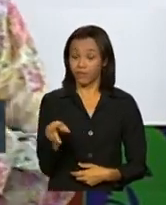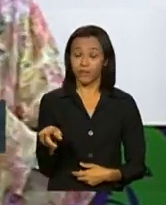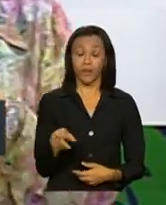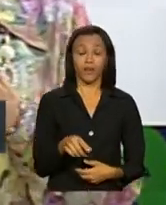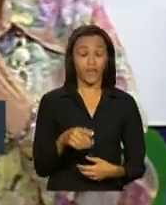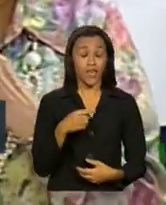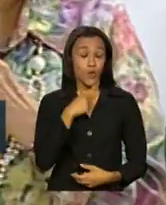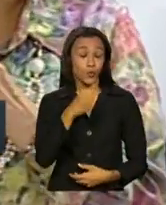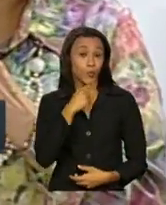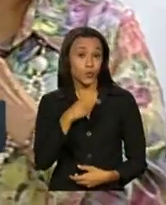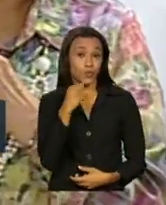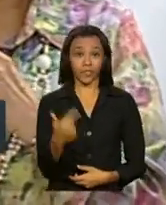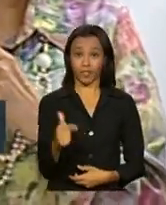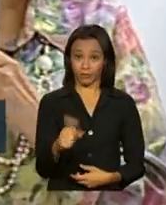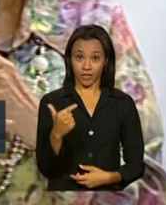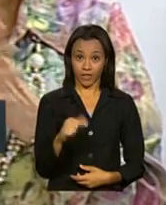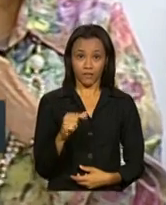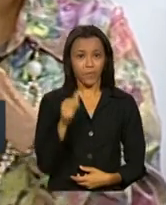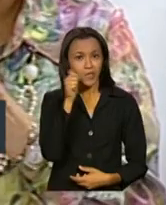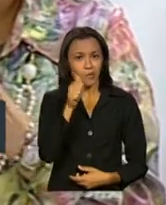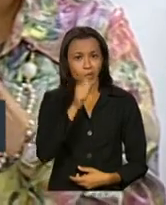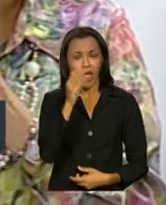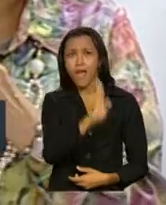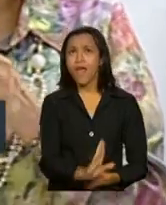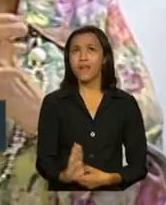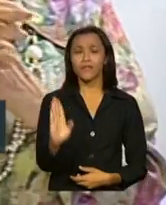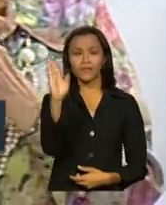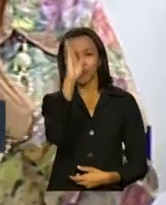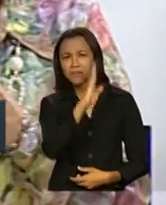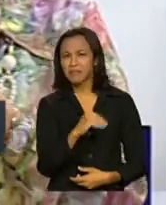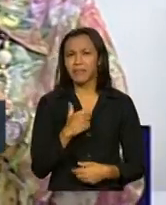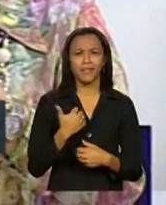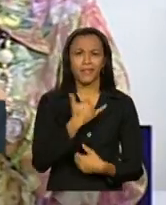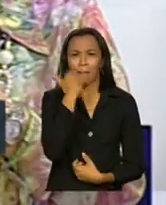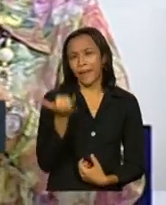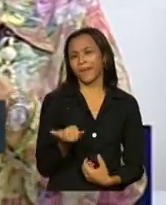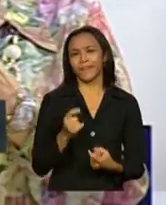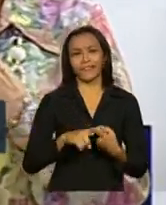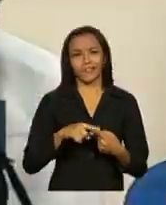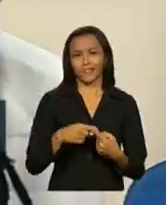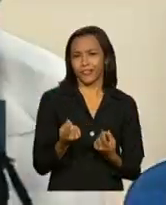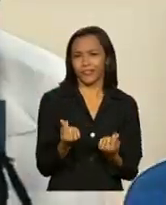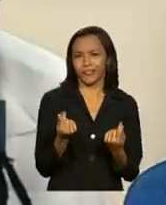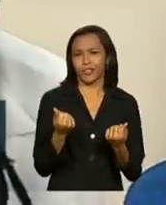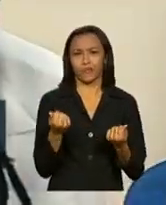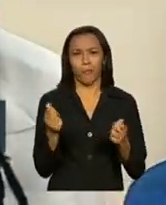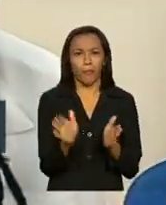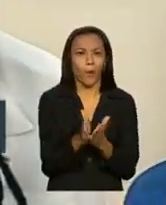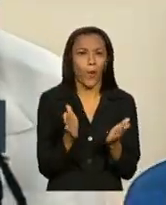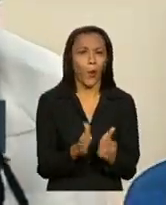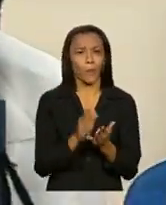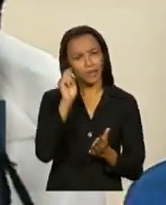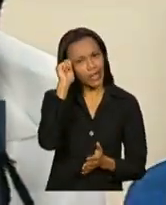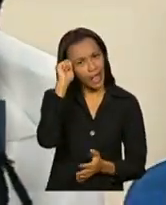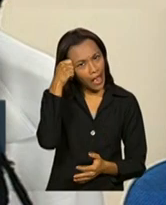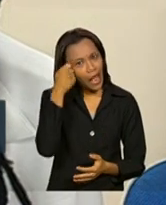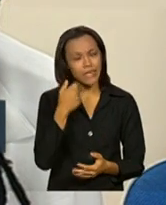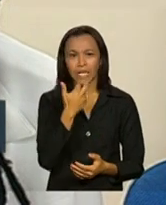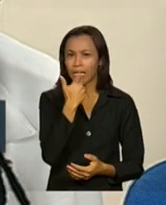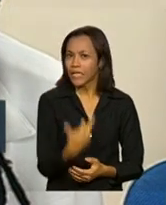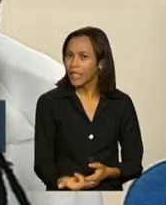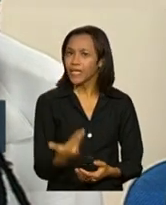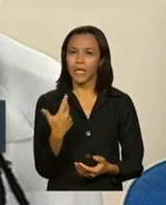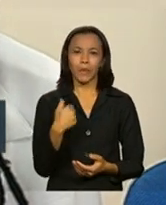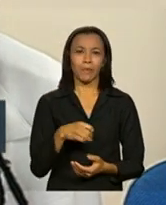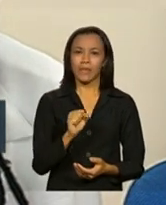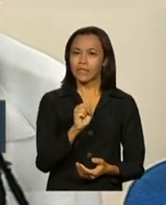Sem dúvida nenhuma eu posso falar pras mulheres brasileiras Independente de classe raça gênero etnia é orientação